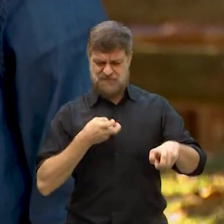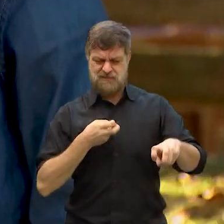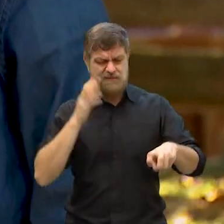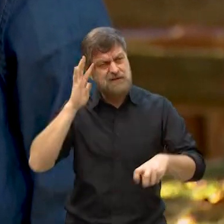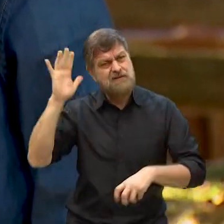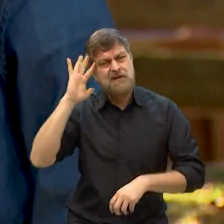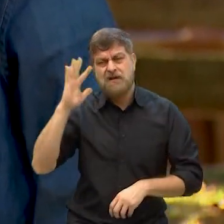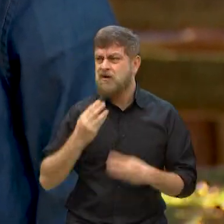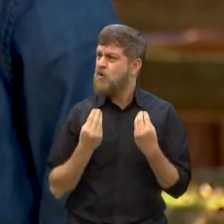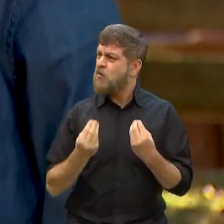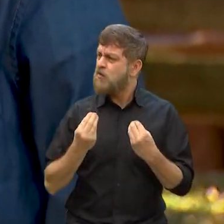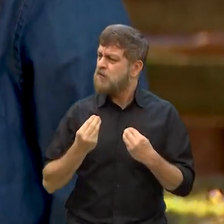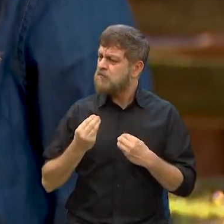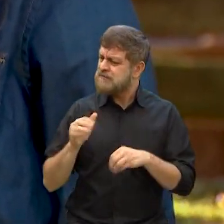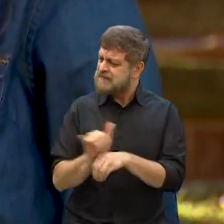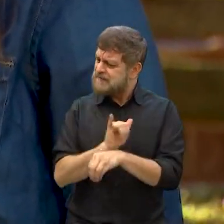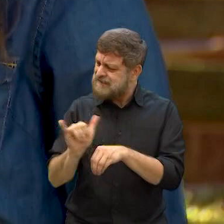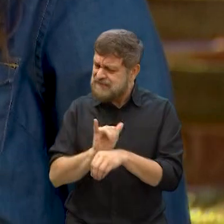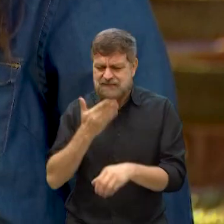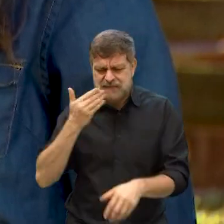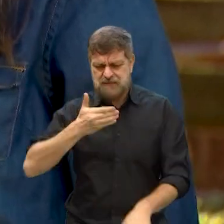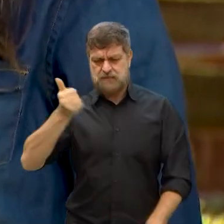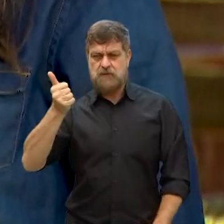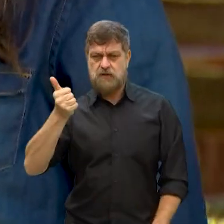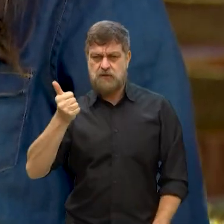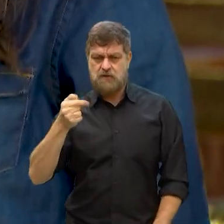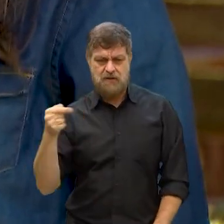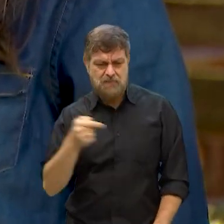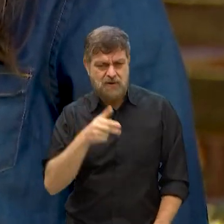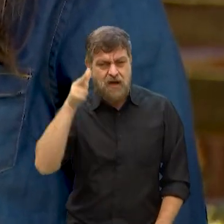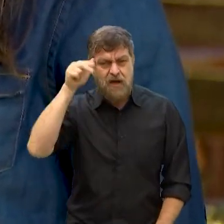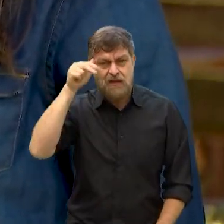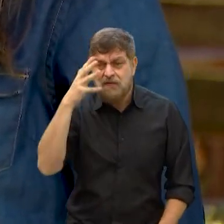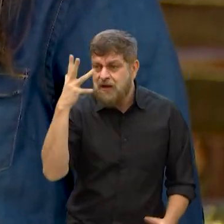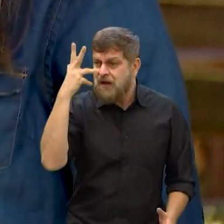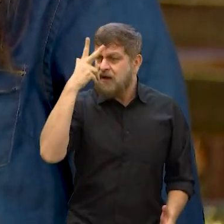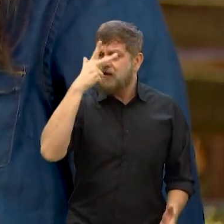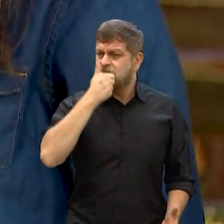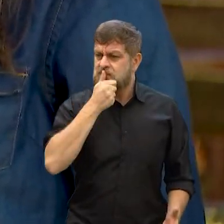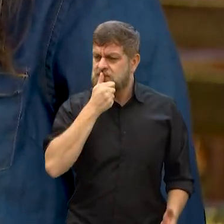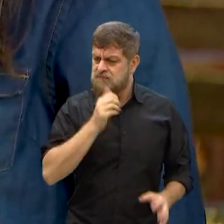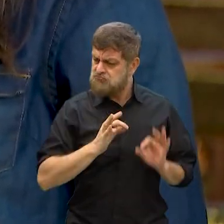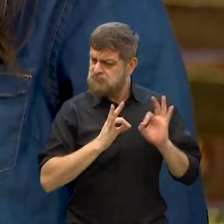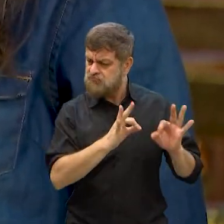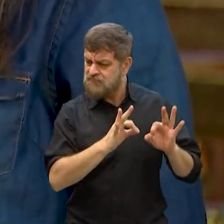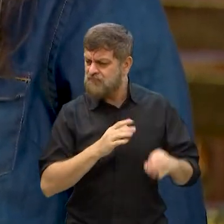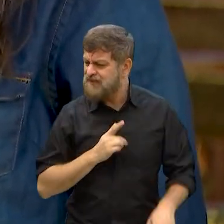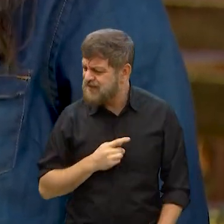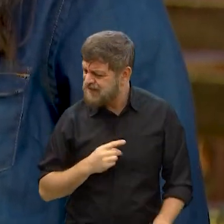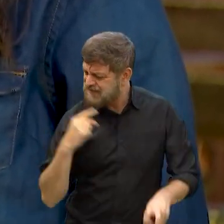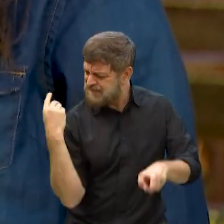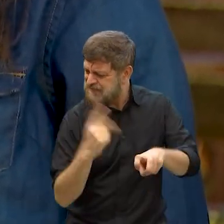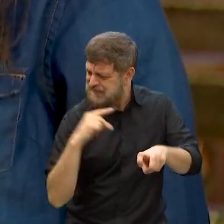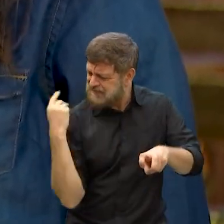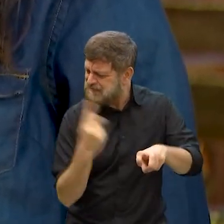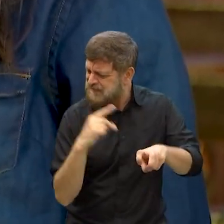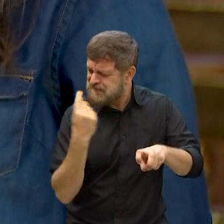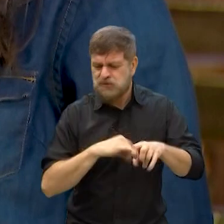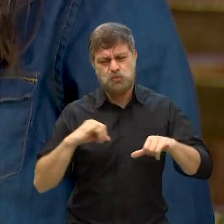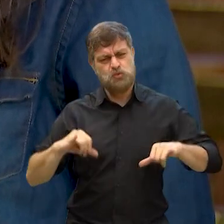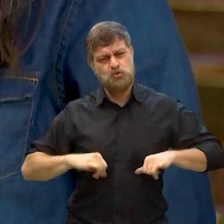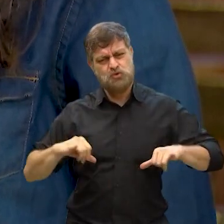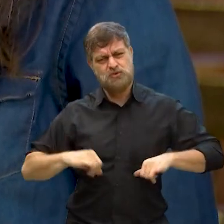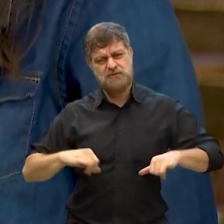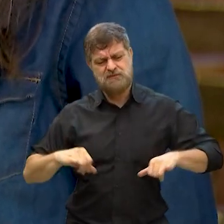judiar dos cavalos. E eu imaginava, pô, mas deve existir algo melhor para que esses animais tão lindos e tão incríveis